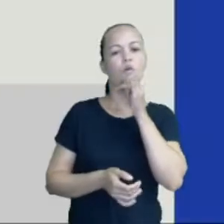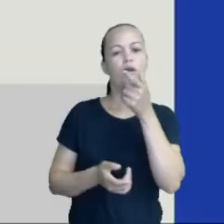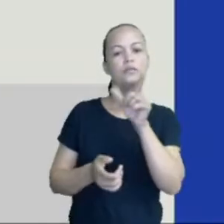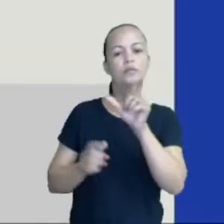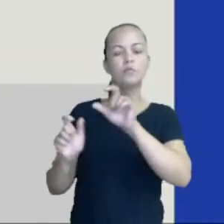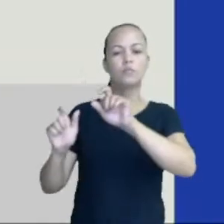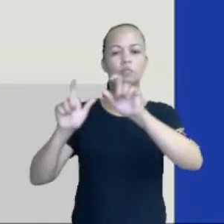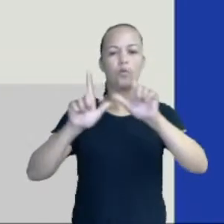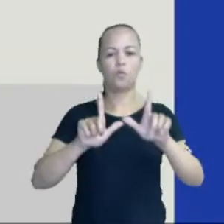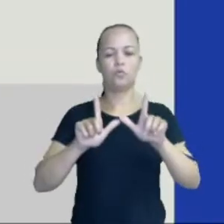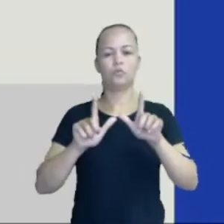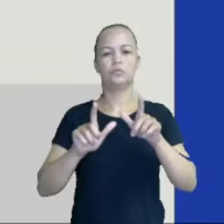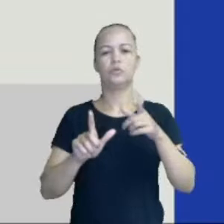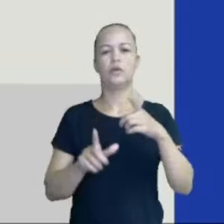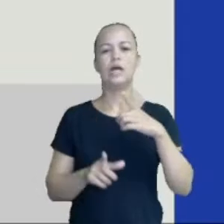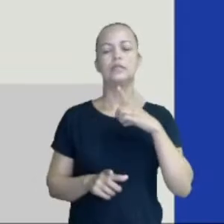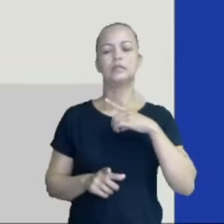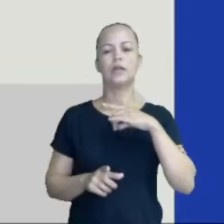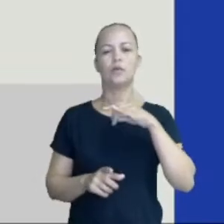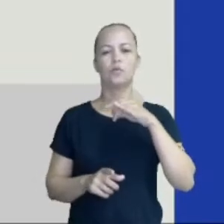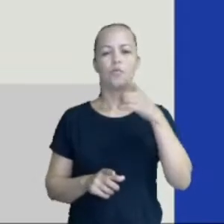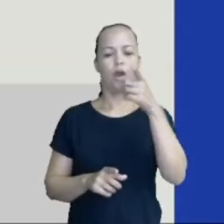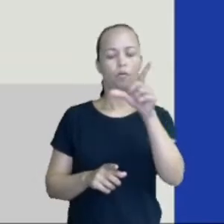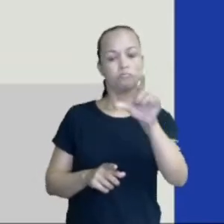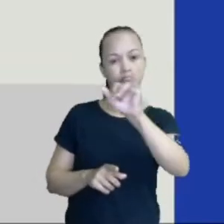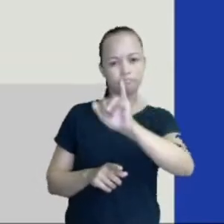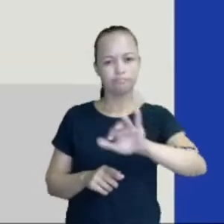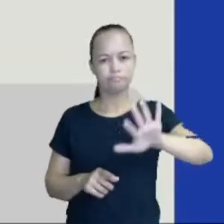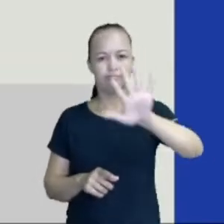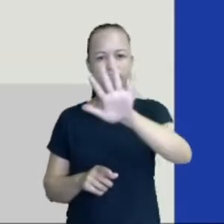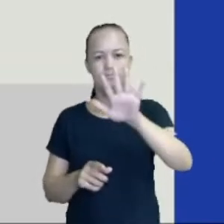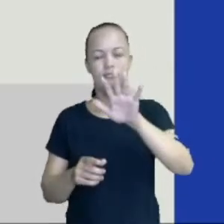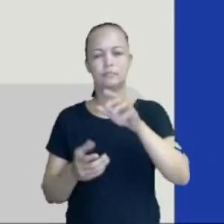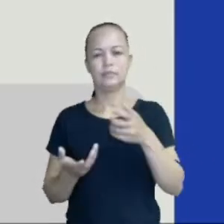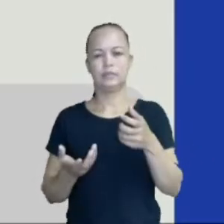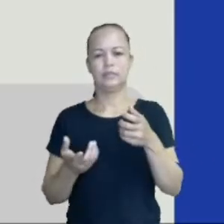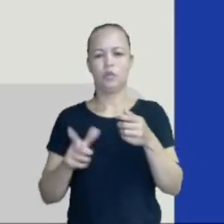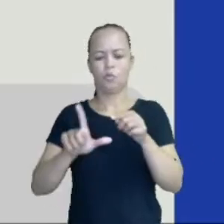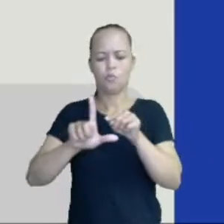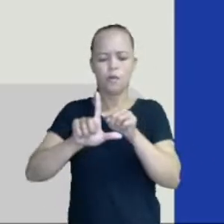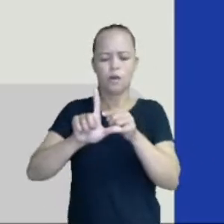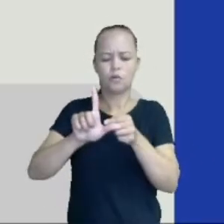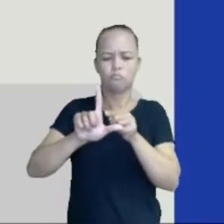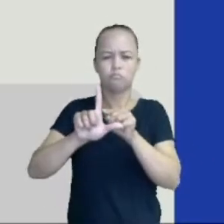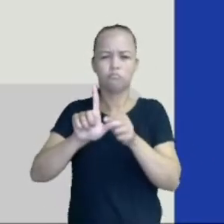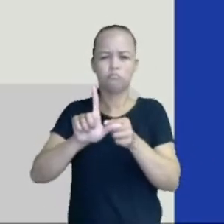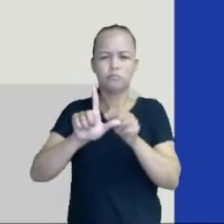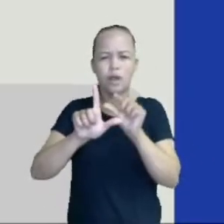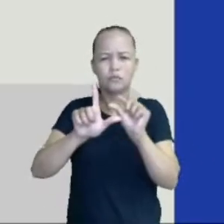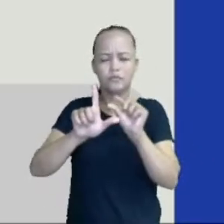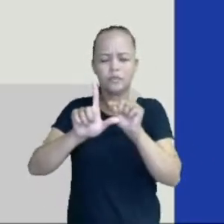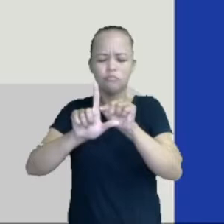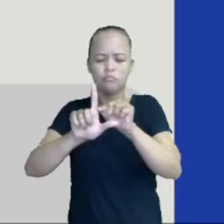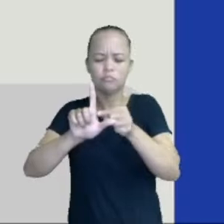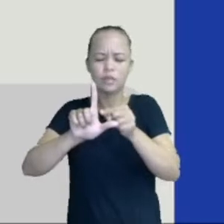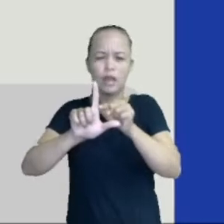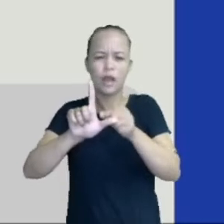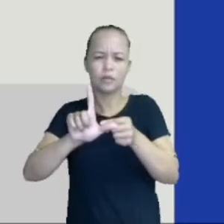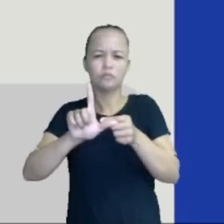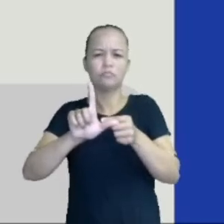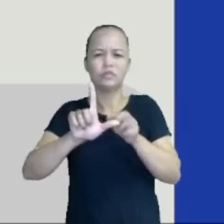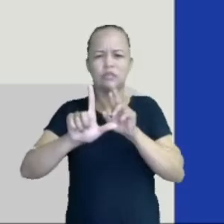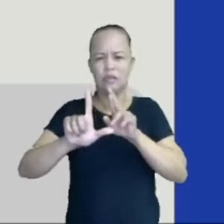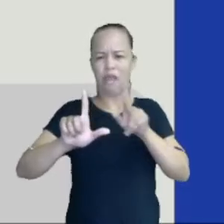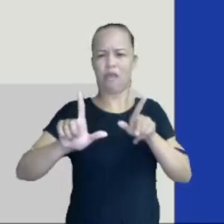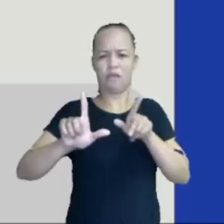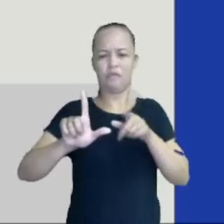na tela. Eu tenho uma outra figura. Vejam lá que eu tinha um ângulo mais fechadinho. Aqui, ó, o ângulo já ficou diferente. Então, eu tenho